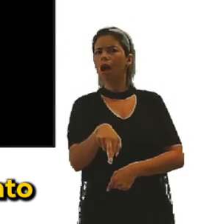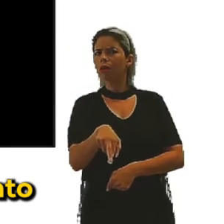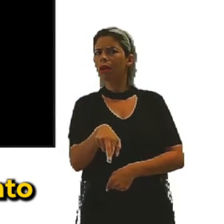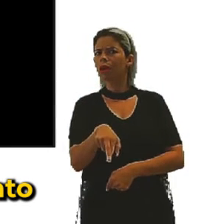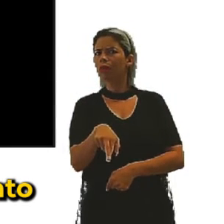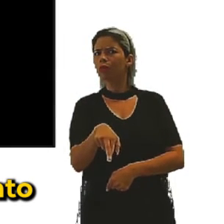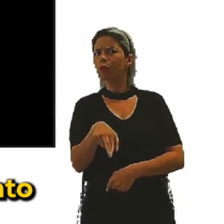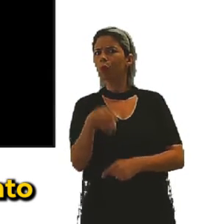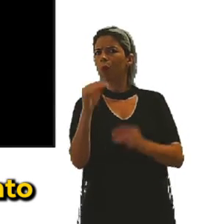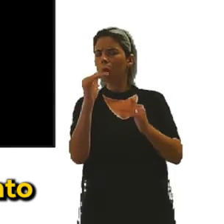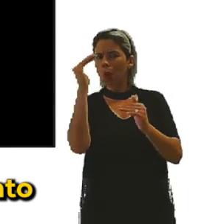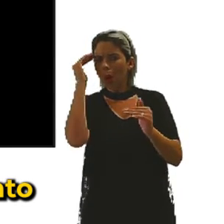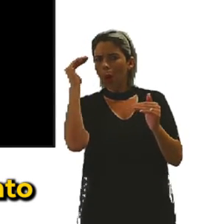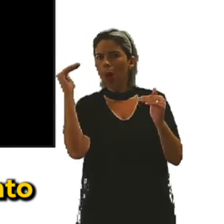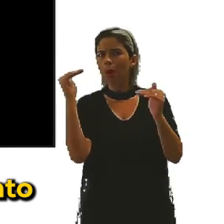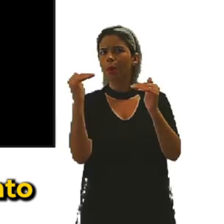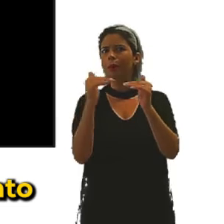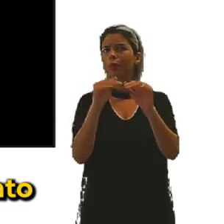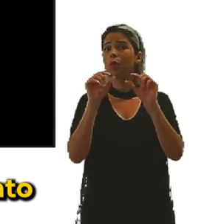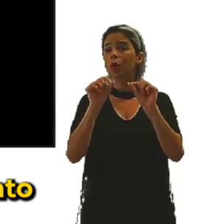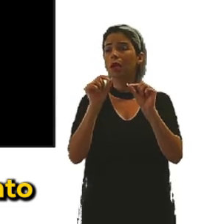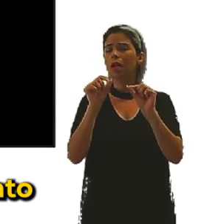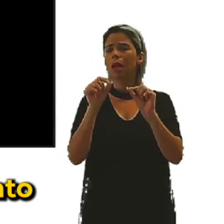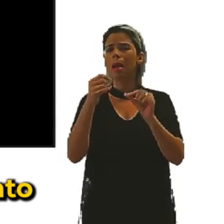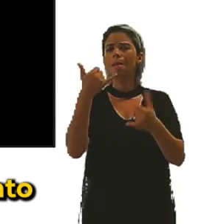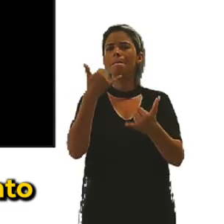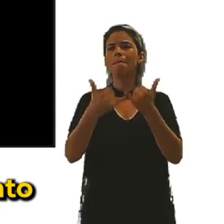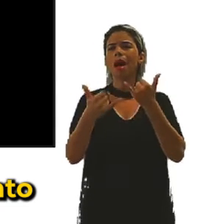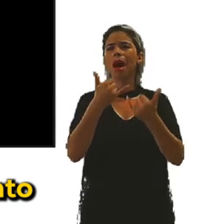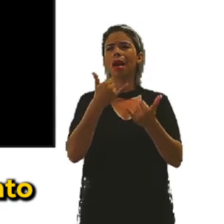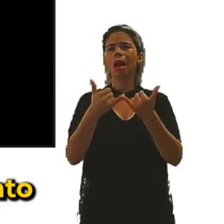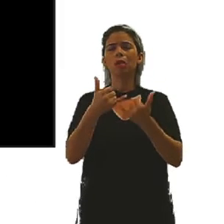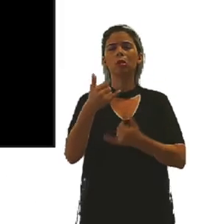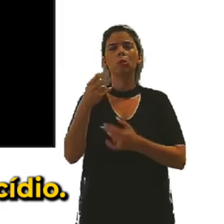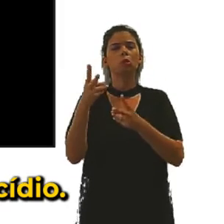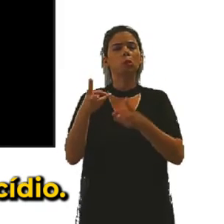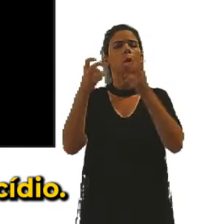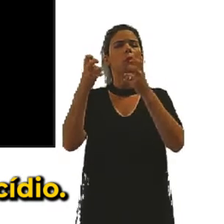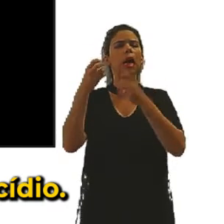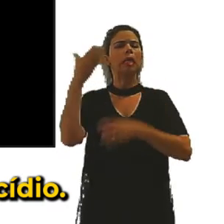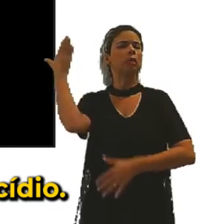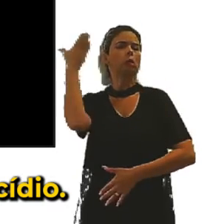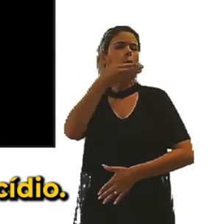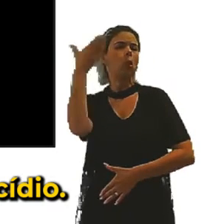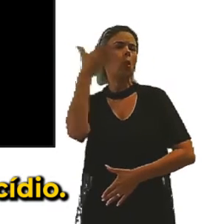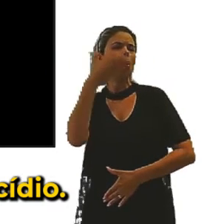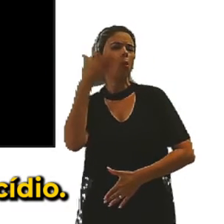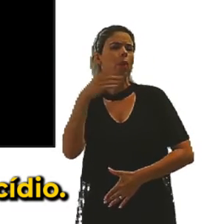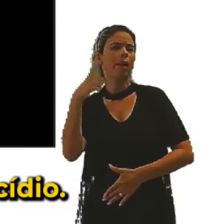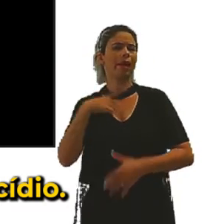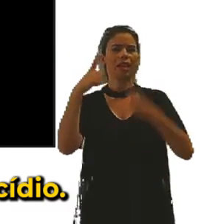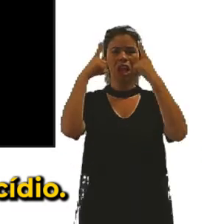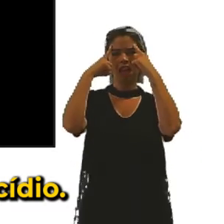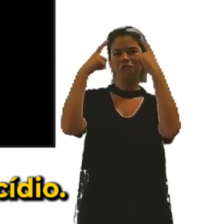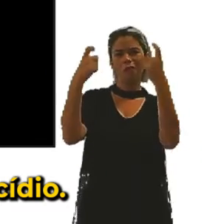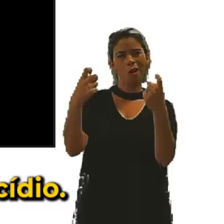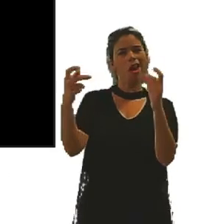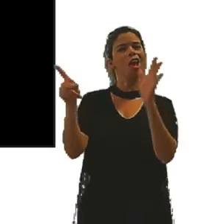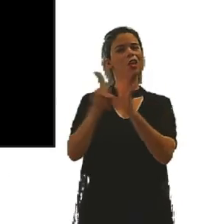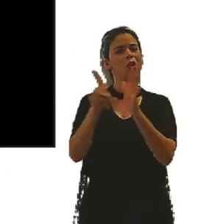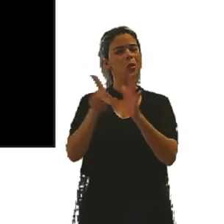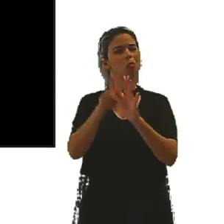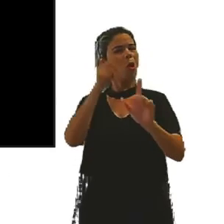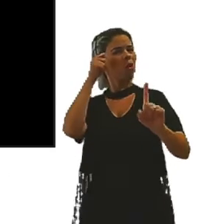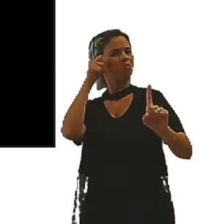que a invisibilidade do reconhecimento deste fenômeno da violência e do